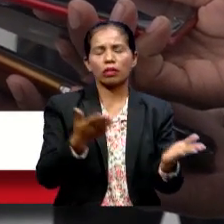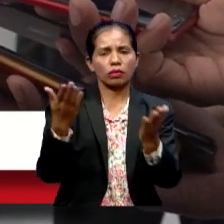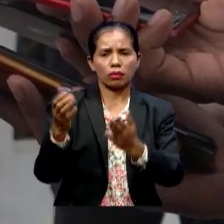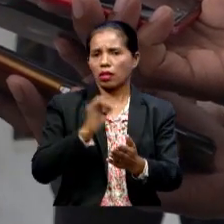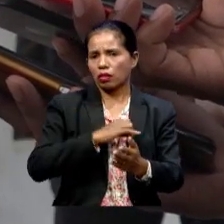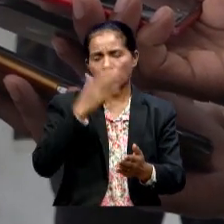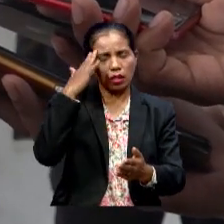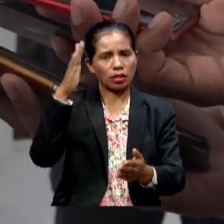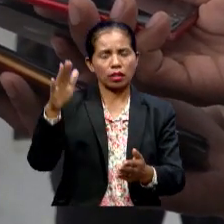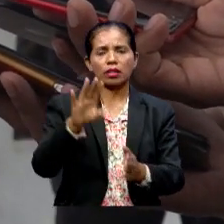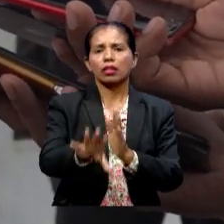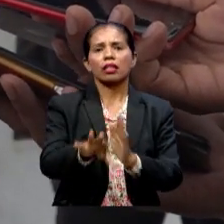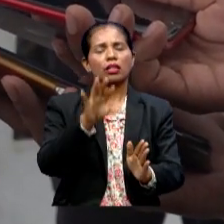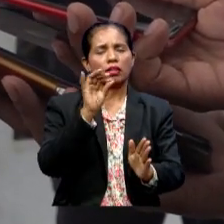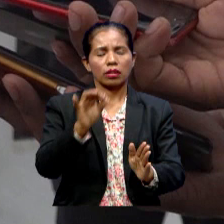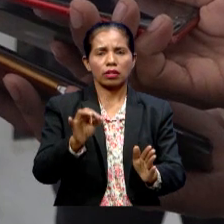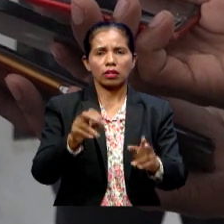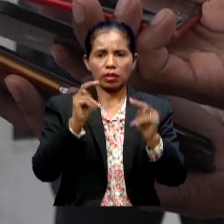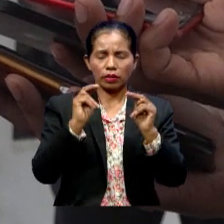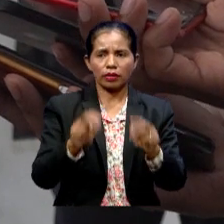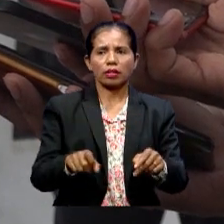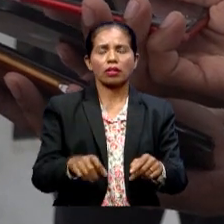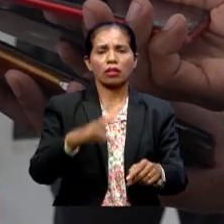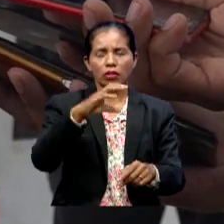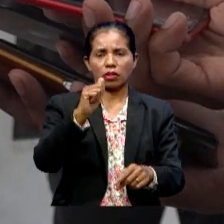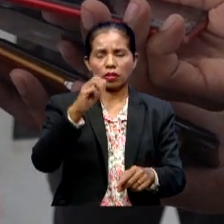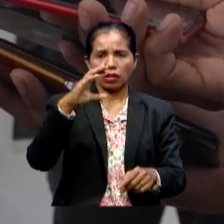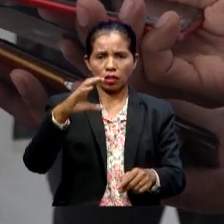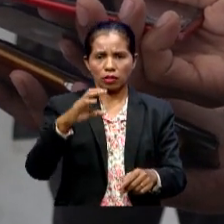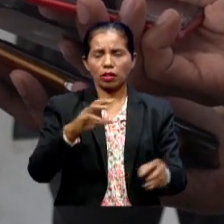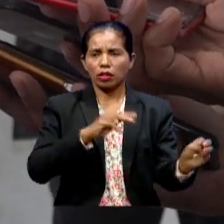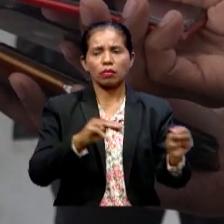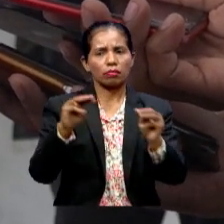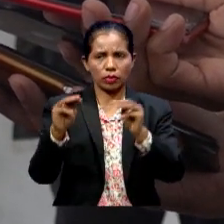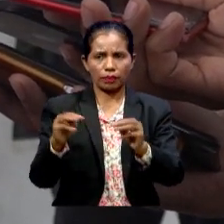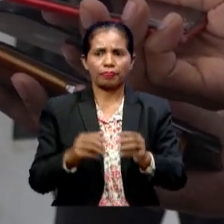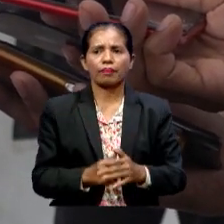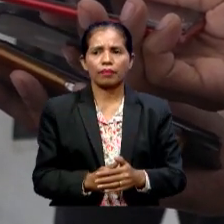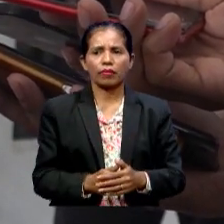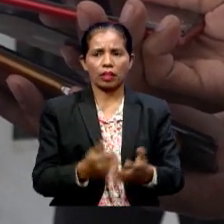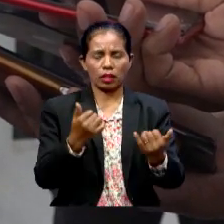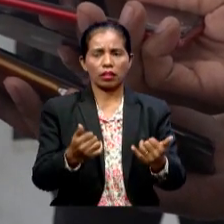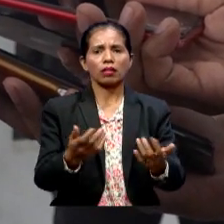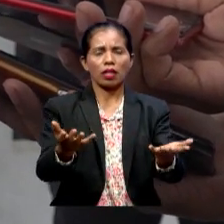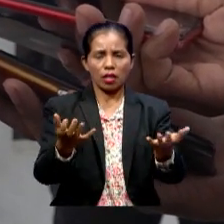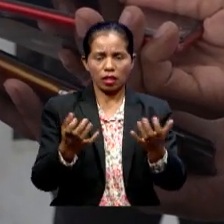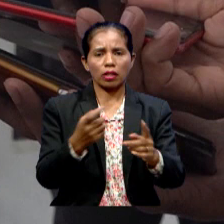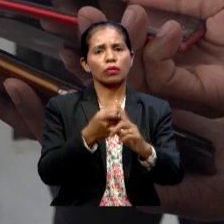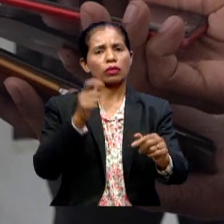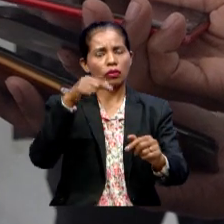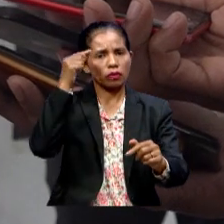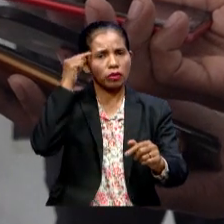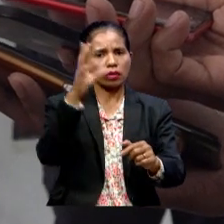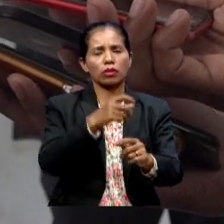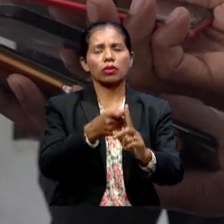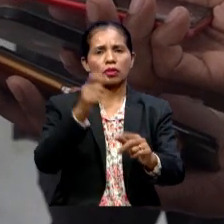tem necessidade de separar psico-cac. Tem alteração, se ainda nem vontade de governo, nem iniciativa, nem